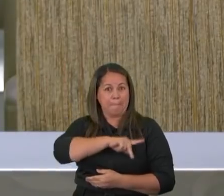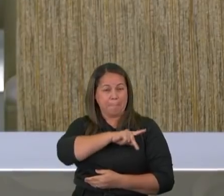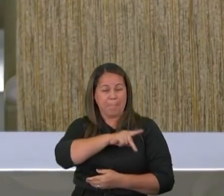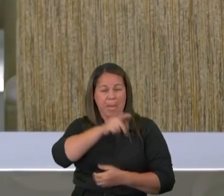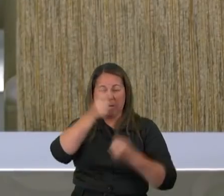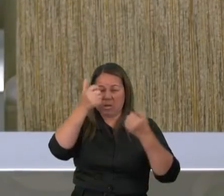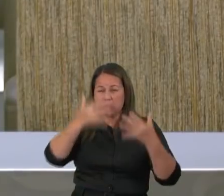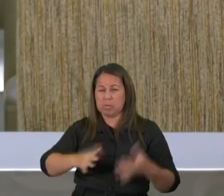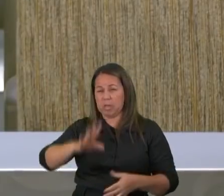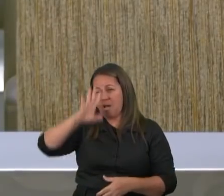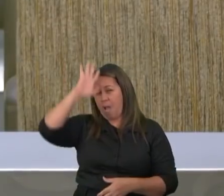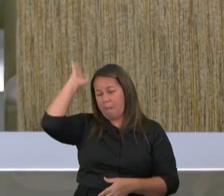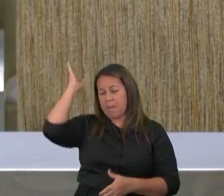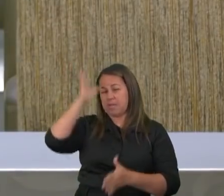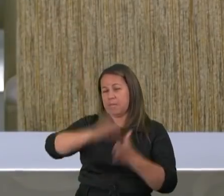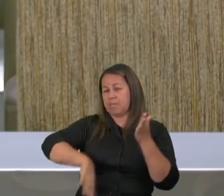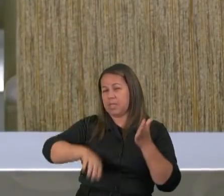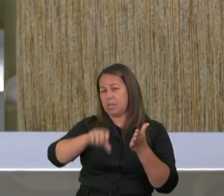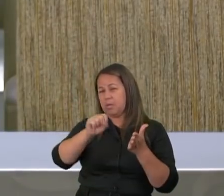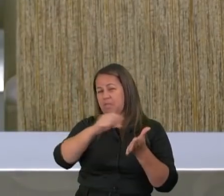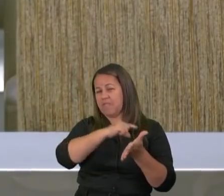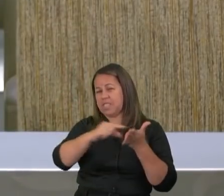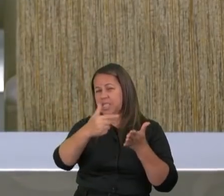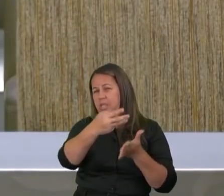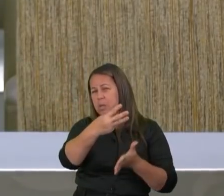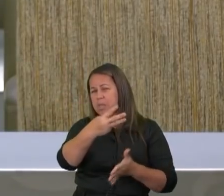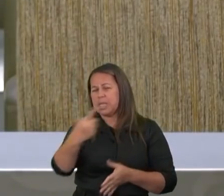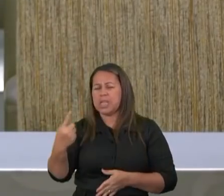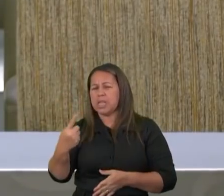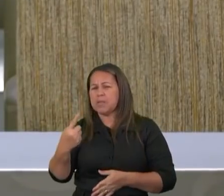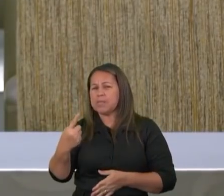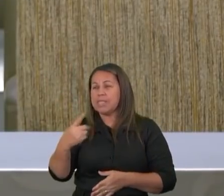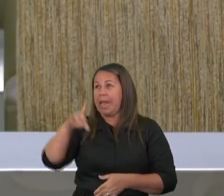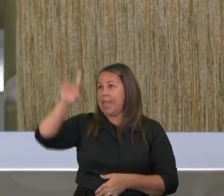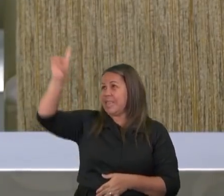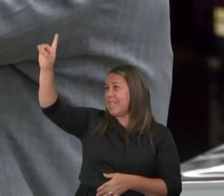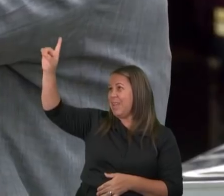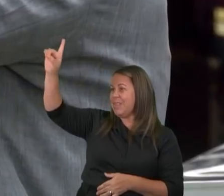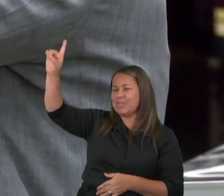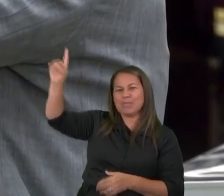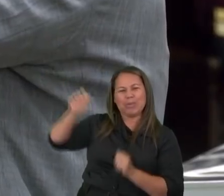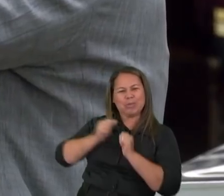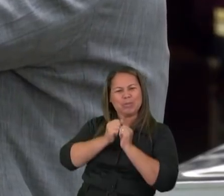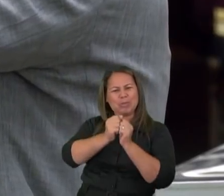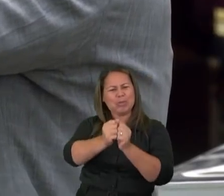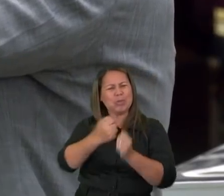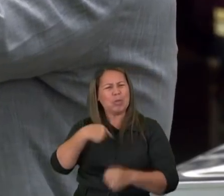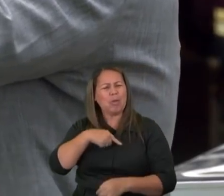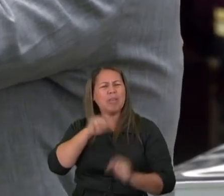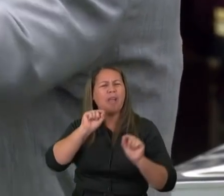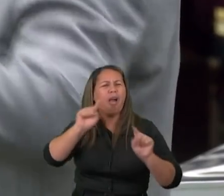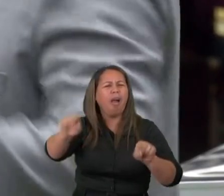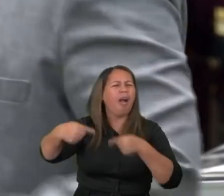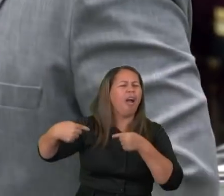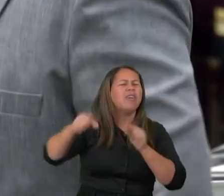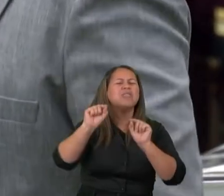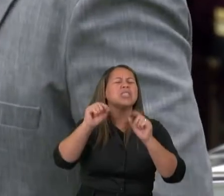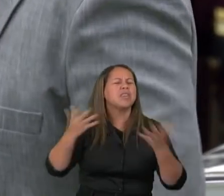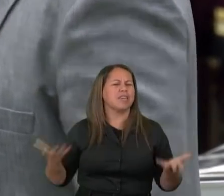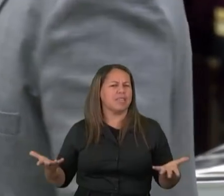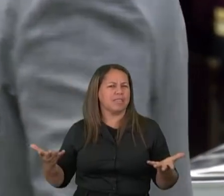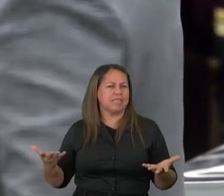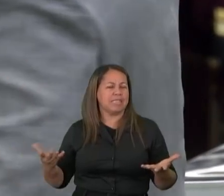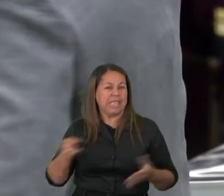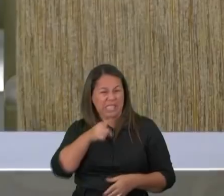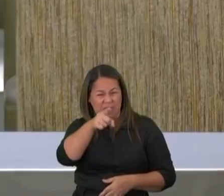Romanos 8:31: se Deus é por nós, quem será contra nós? Se você está perto de